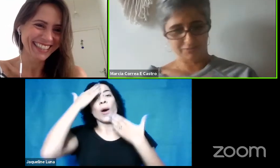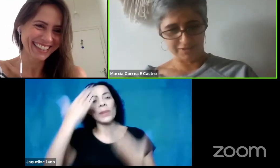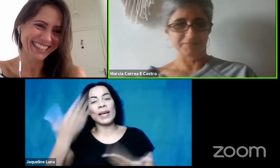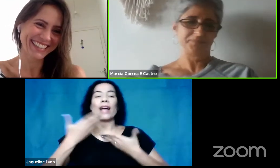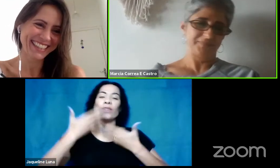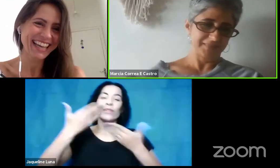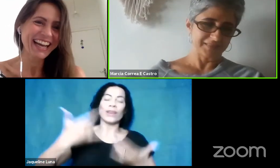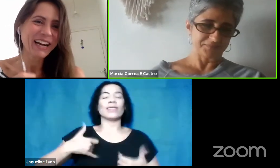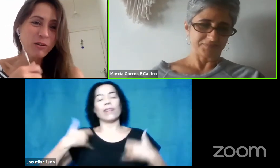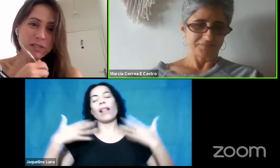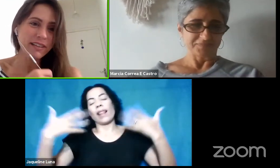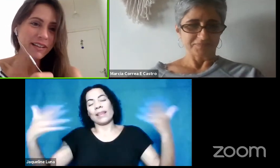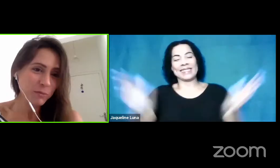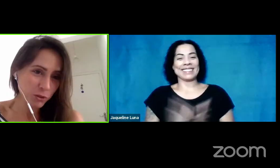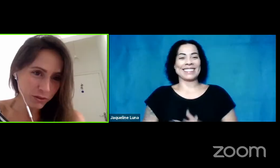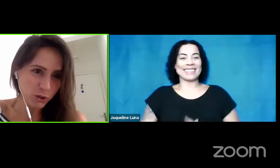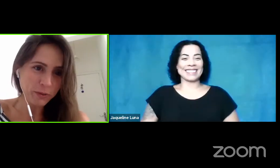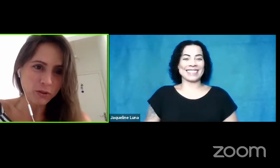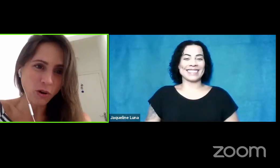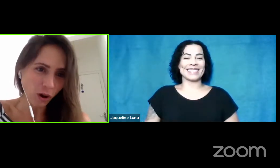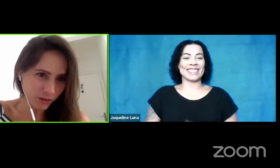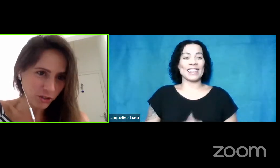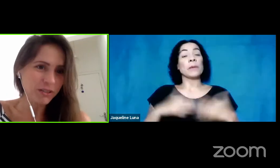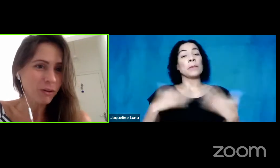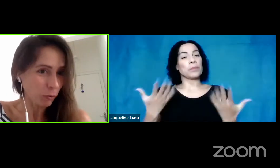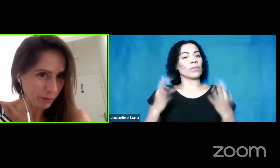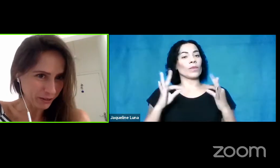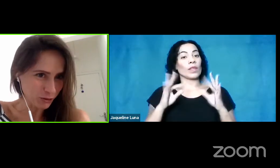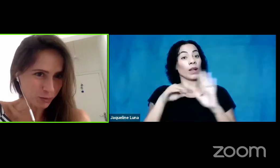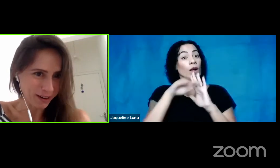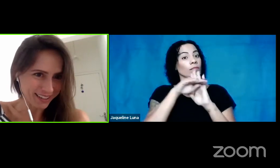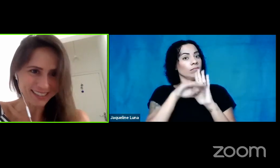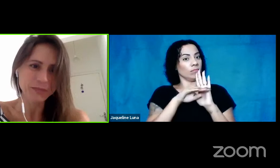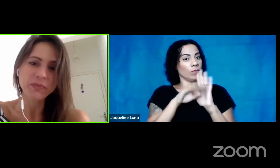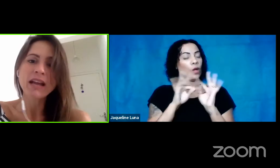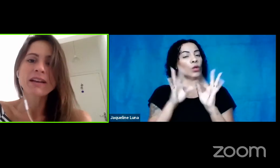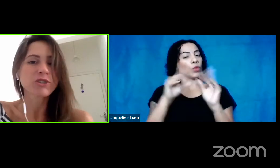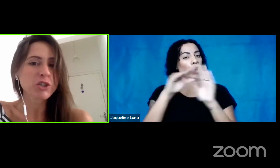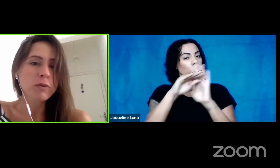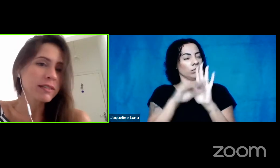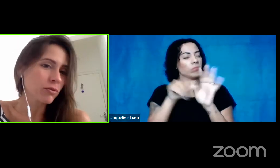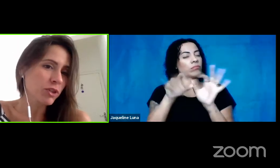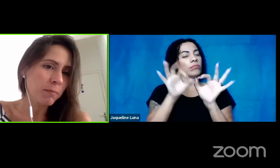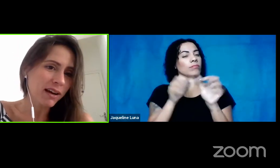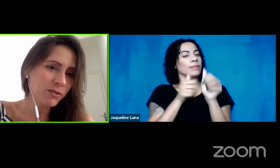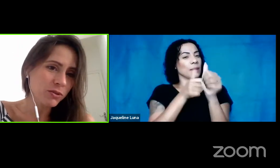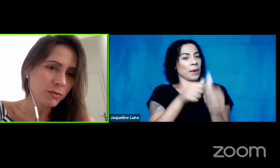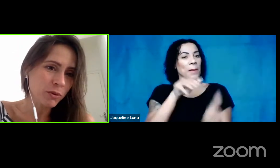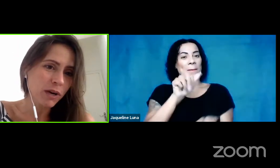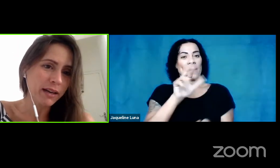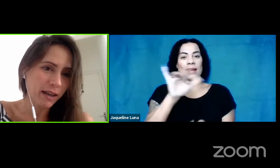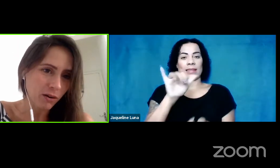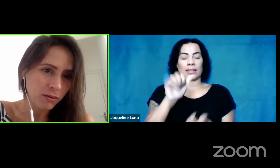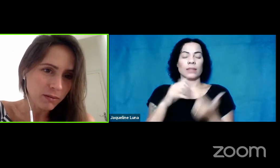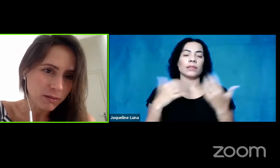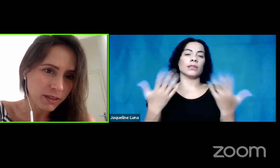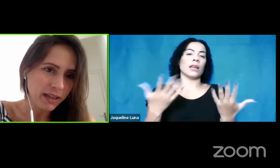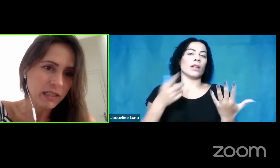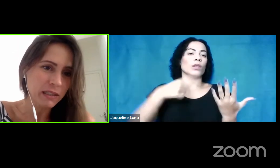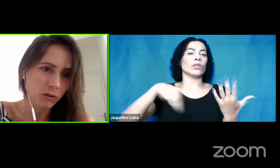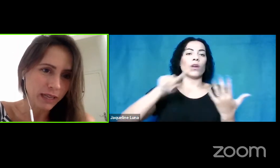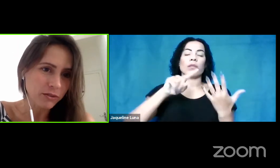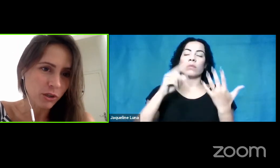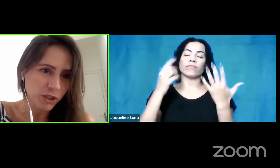aquelas coisas todas. Consideramos todos os protocolos cumpridos, Márcia. Gente, moção de aplauso para o canal